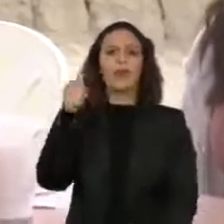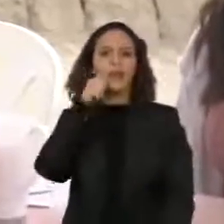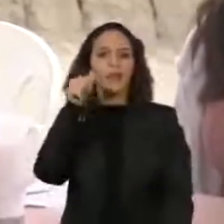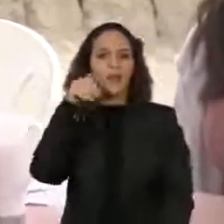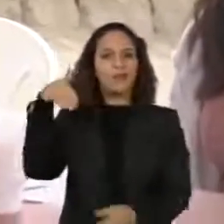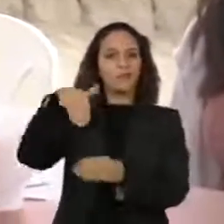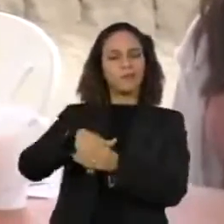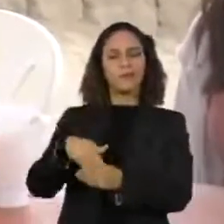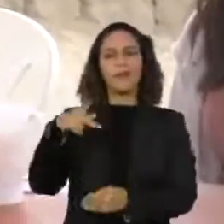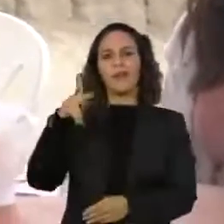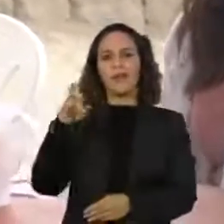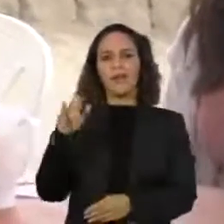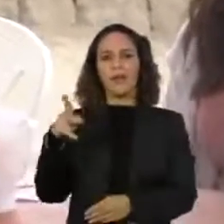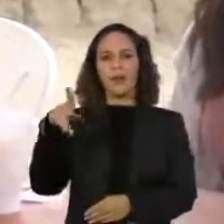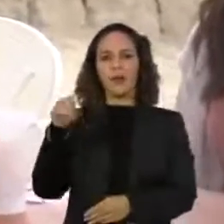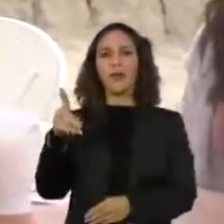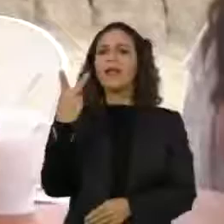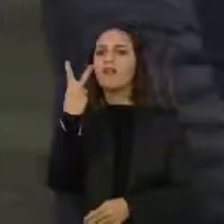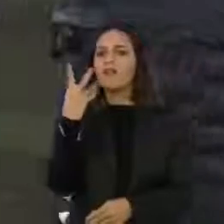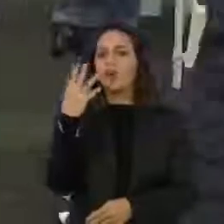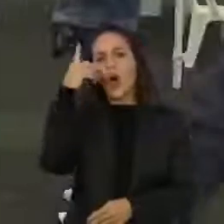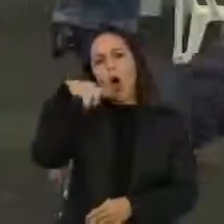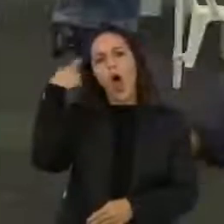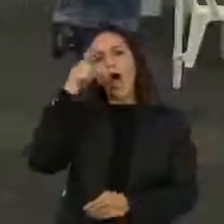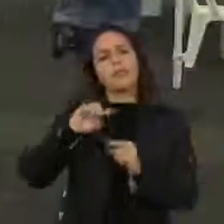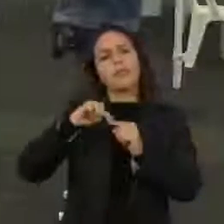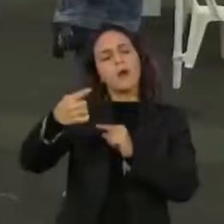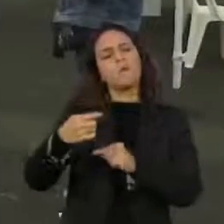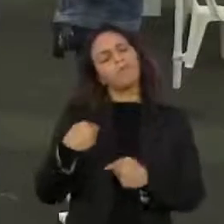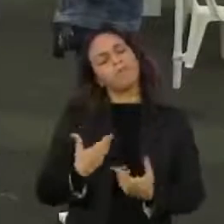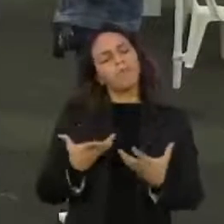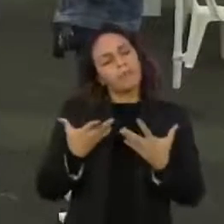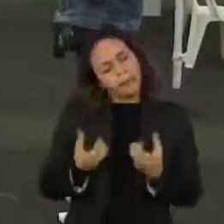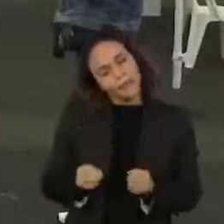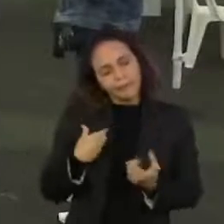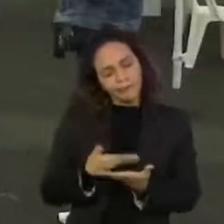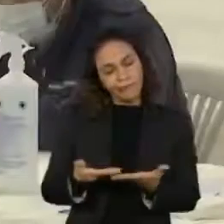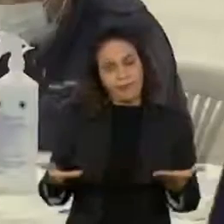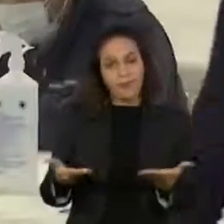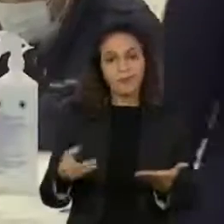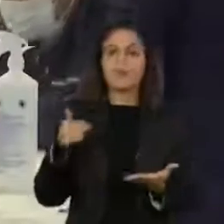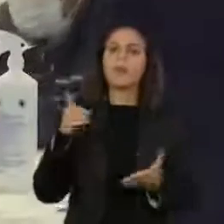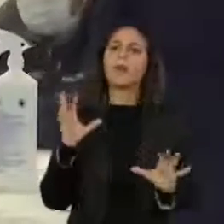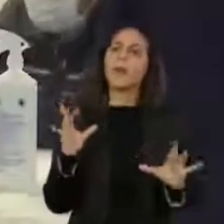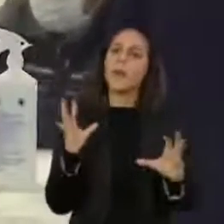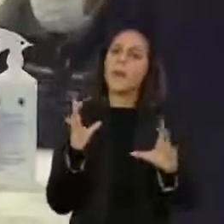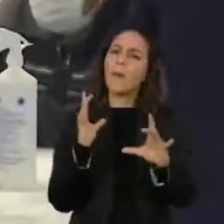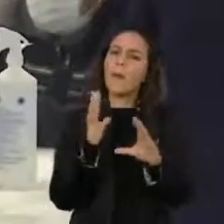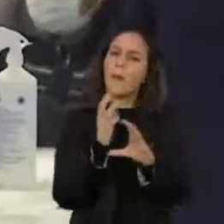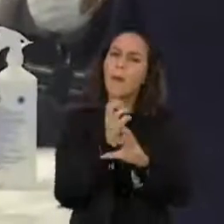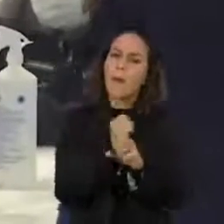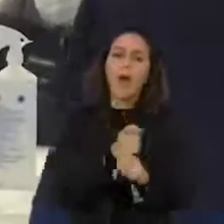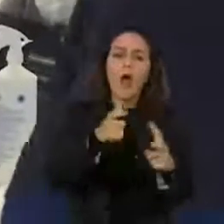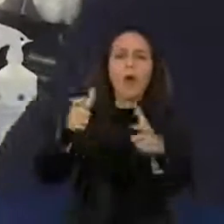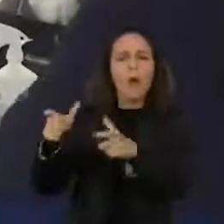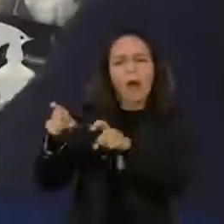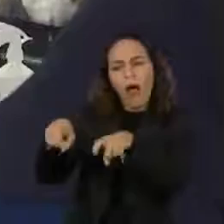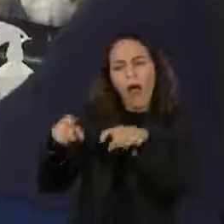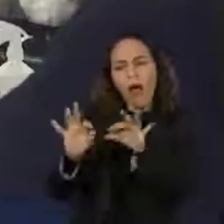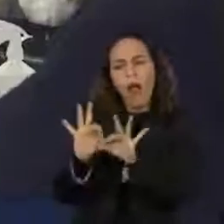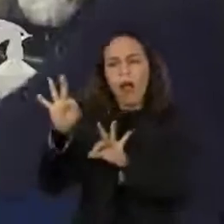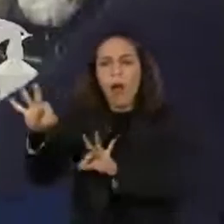que demorou mais de 24 horas para aceitar o resultado agência Eleitoral do Peru continua a contar os votos de áreas rurais remotas